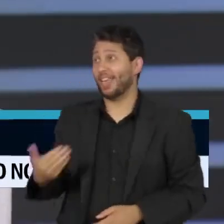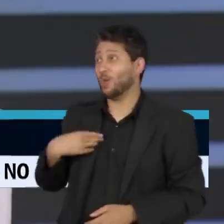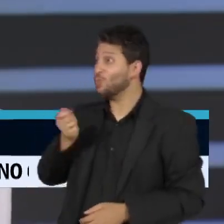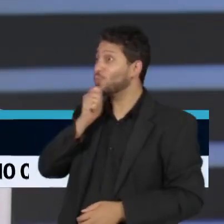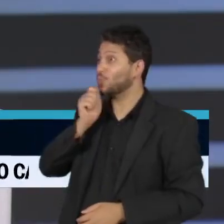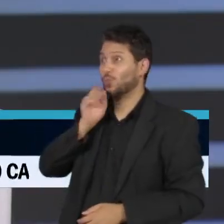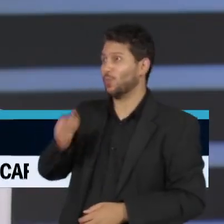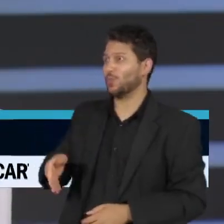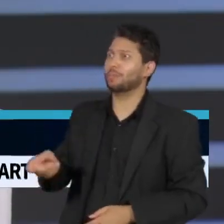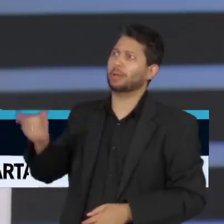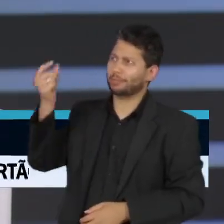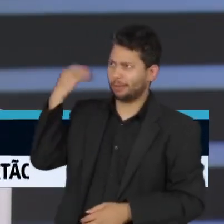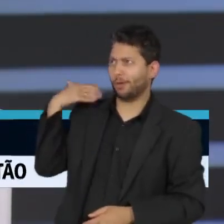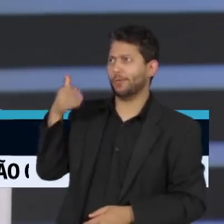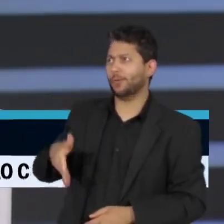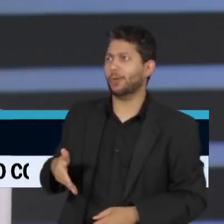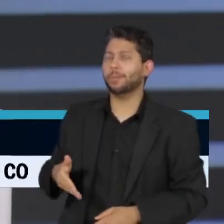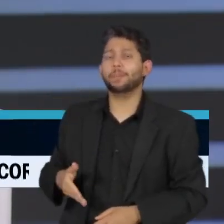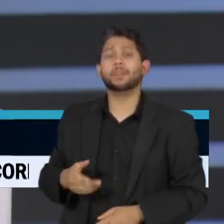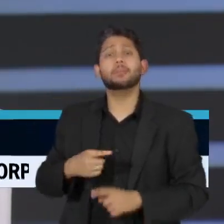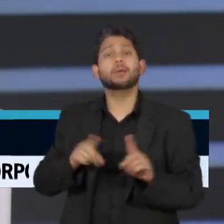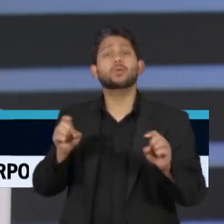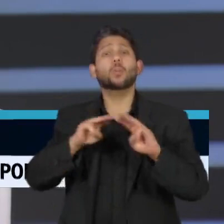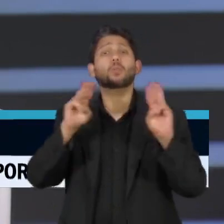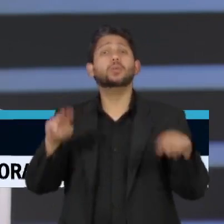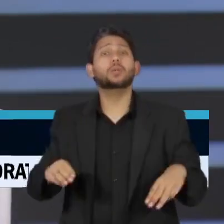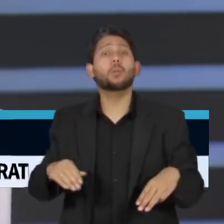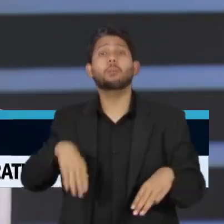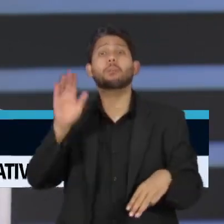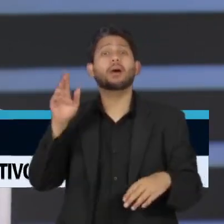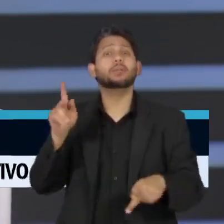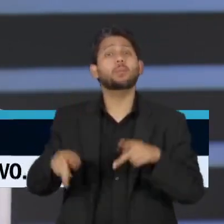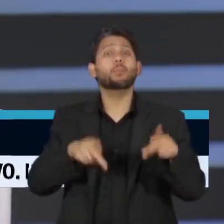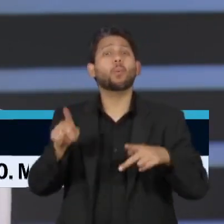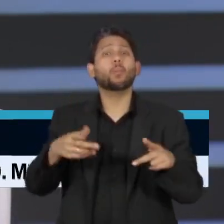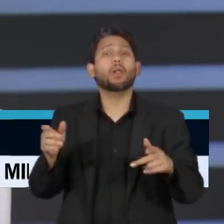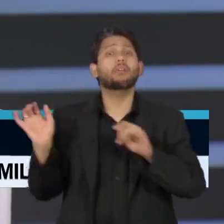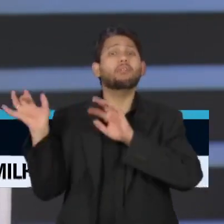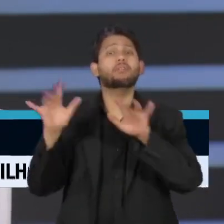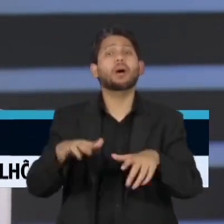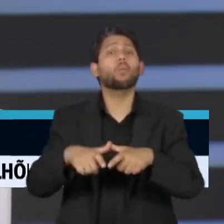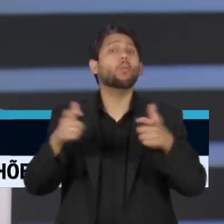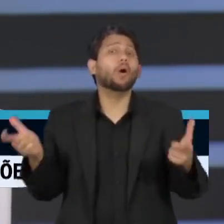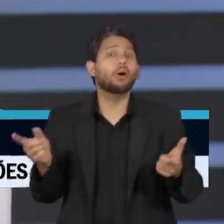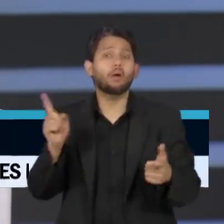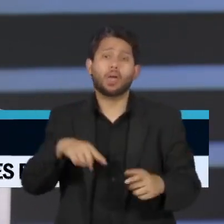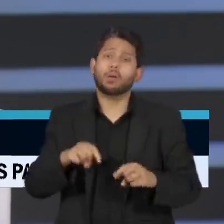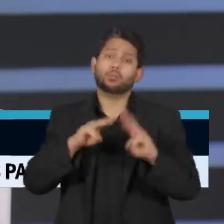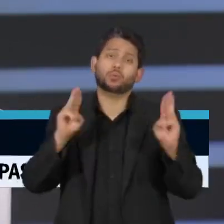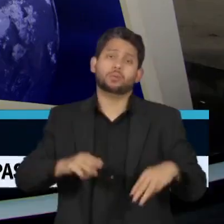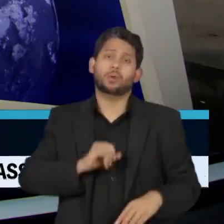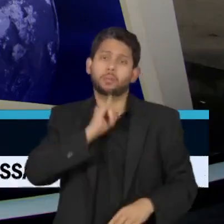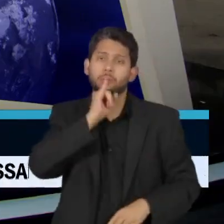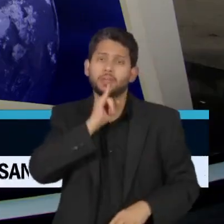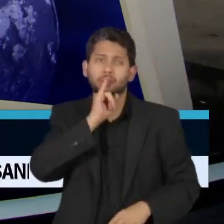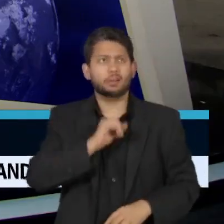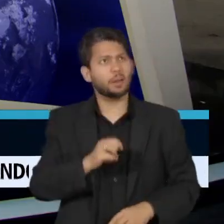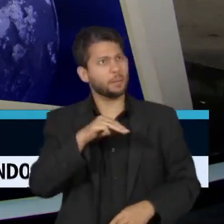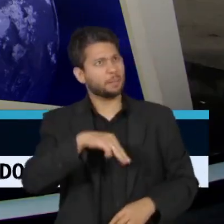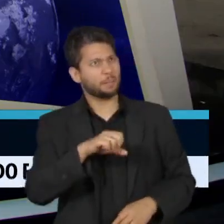irei. Sim. Aliás, se fizer uma pesquisa, qual que é o museu mais popular de São Paulo? É o do Ipiranga. Todo mundo conhece. Que ganha do